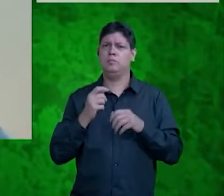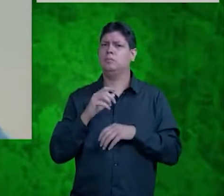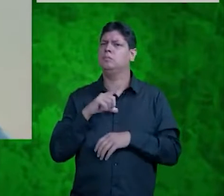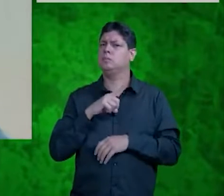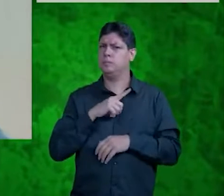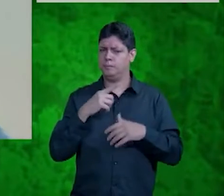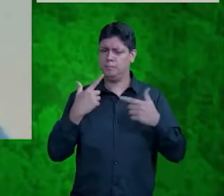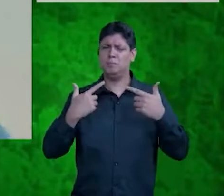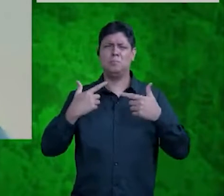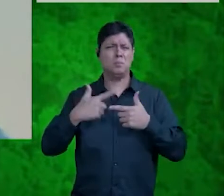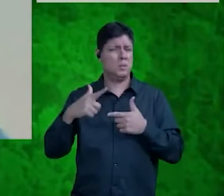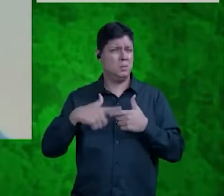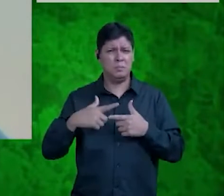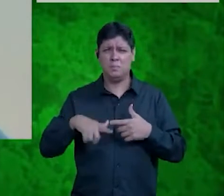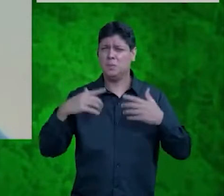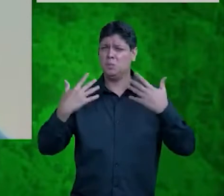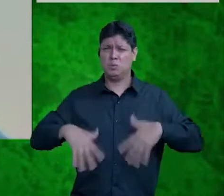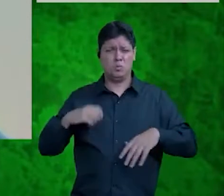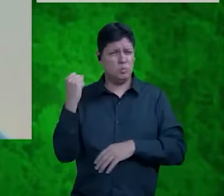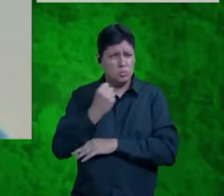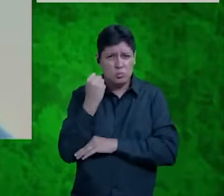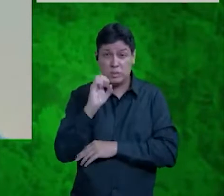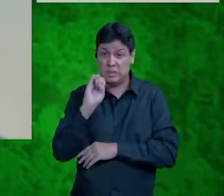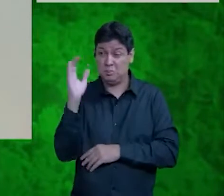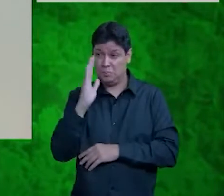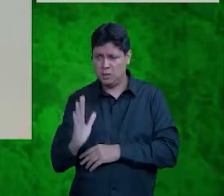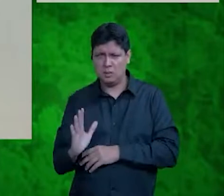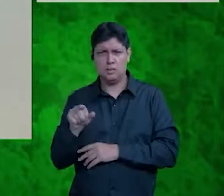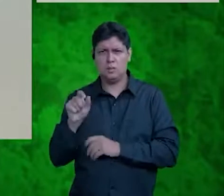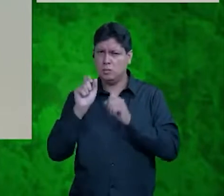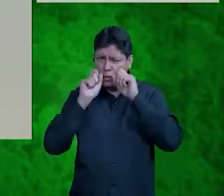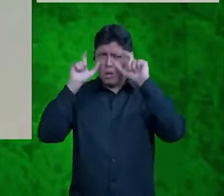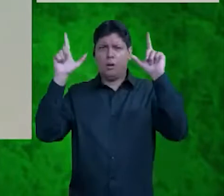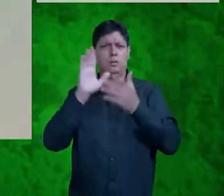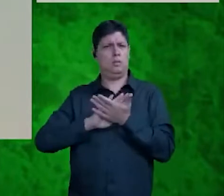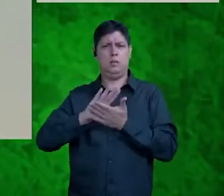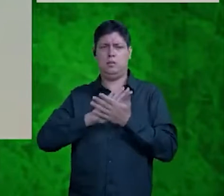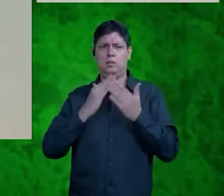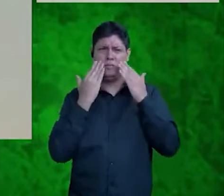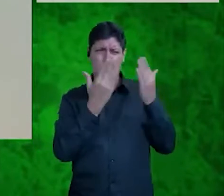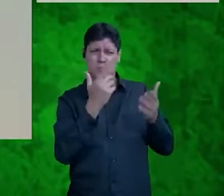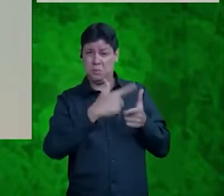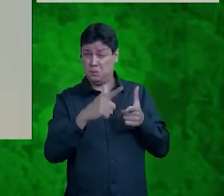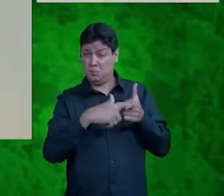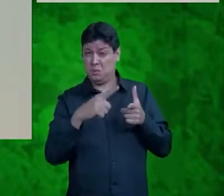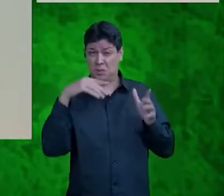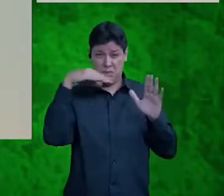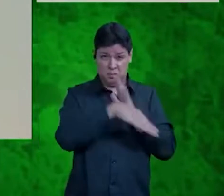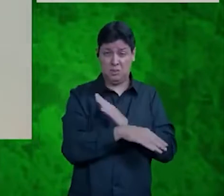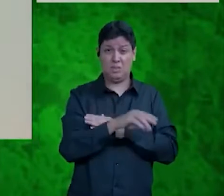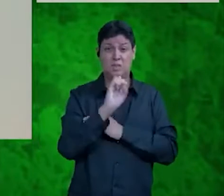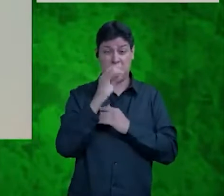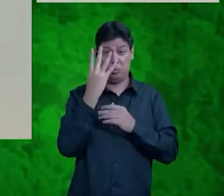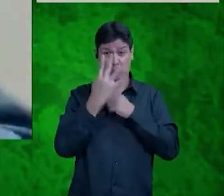a realidade crítica que se encontra, você imagina o que nós vamos suportar nos próximos 4 anos. Eu